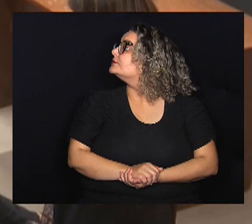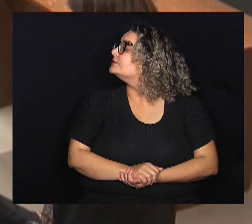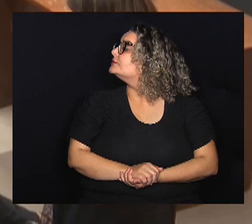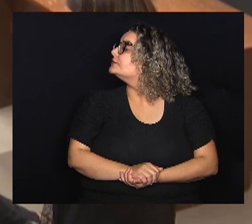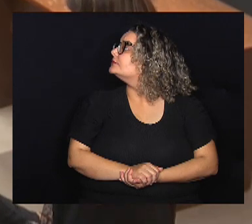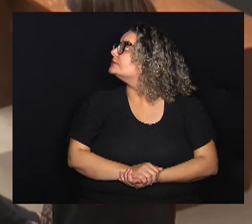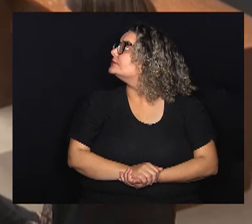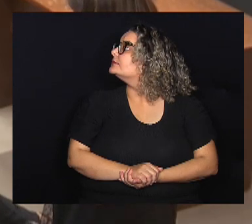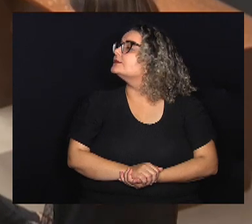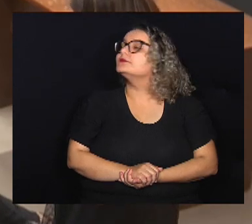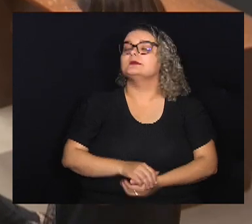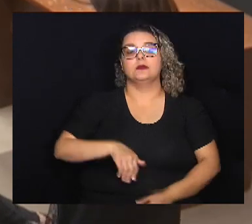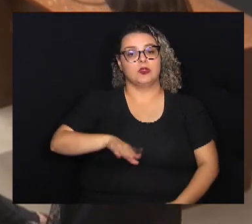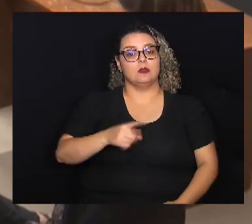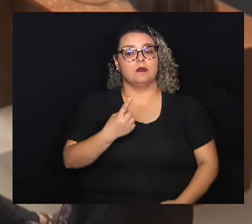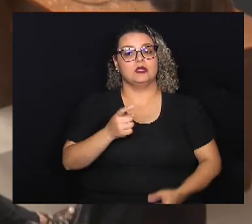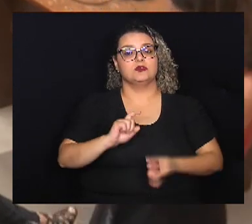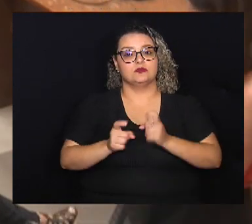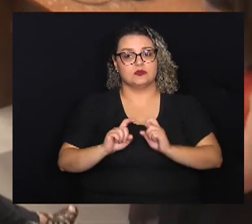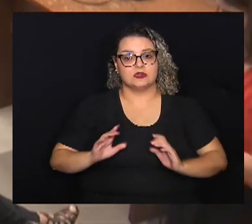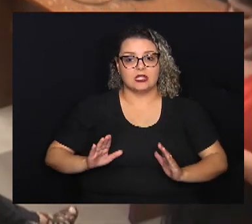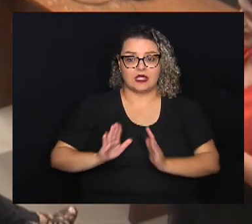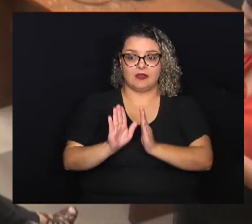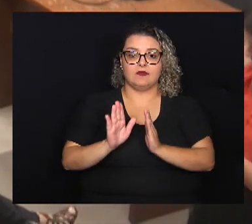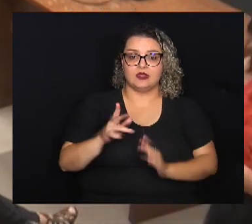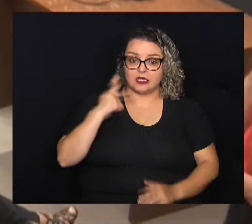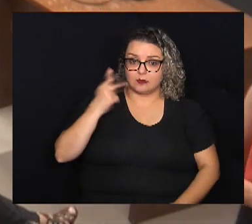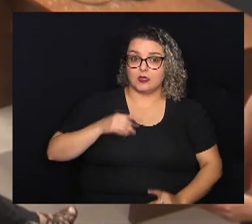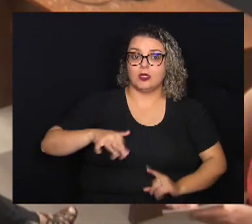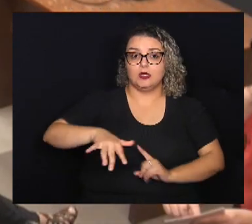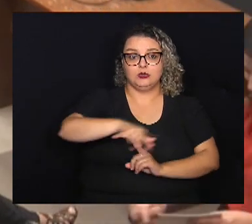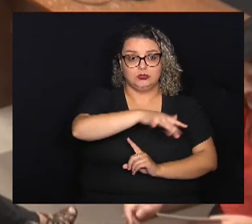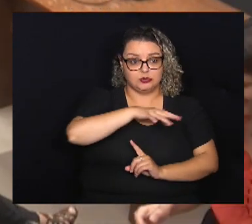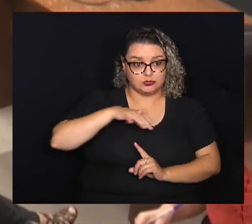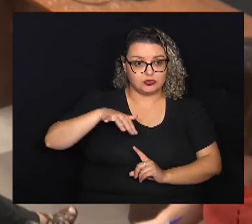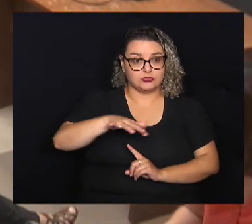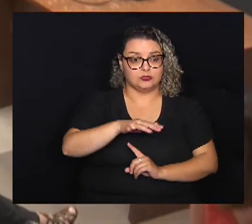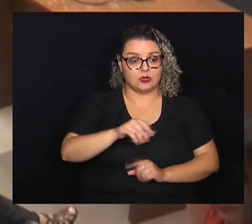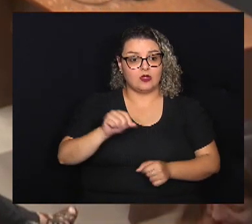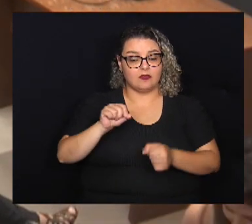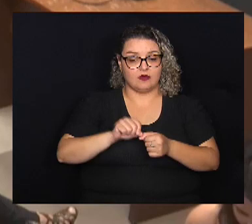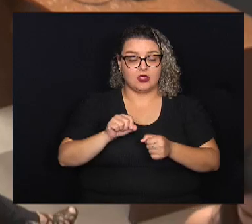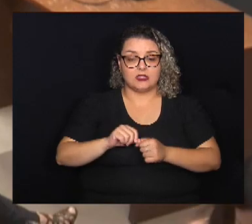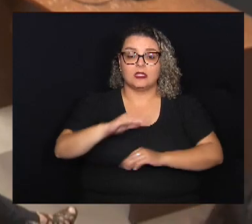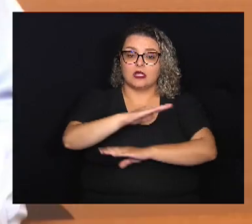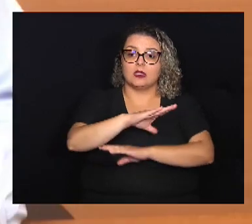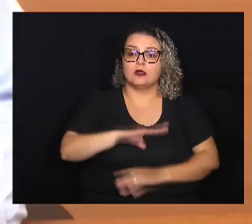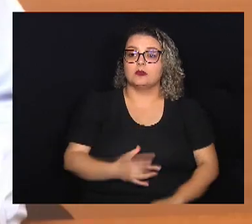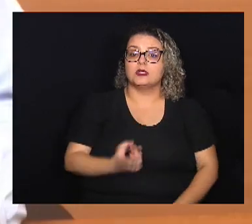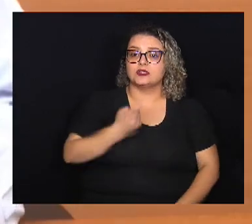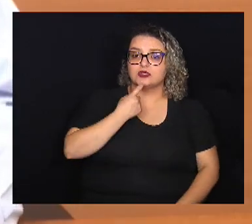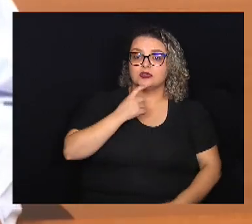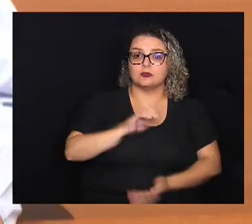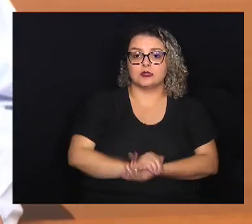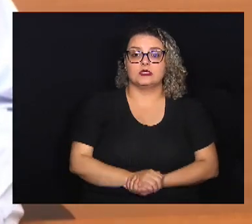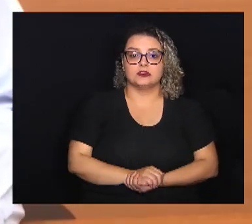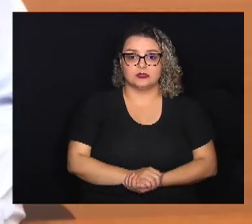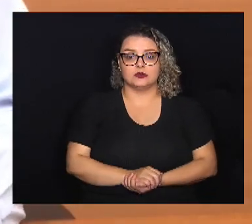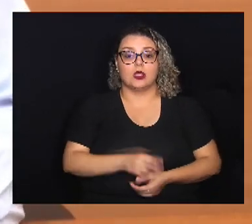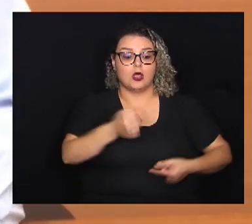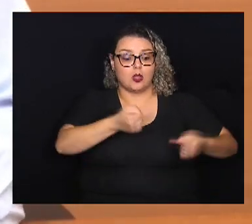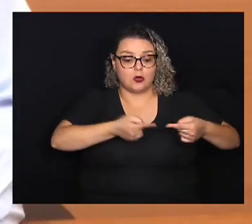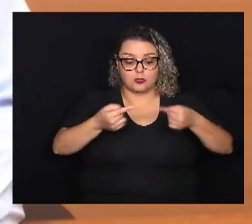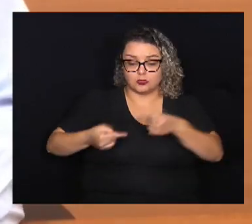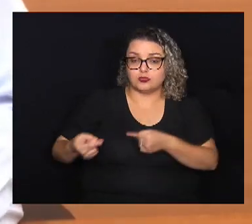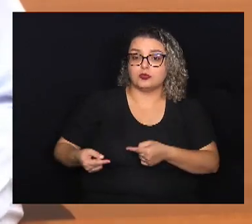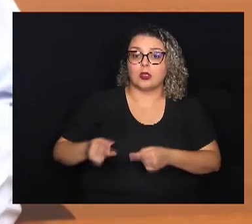Mais uma reunião da Frente Parlamentar Ambiental foi realizada na Câmara Municipal de Campinas. O debate que